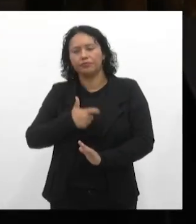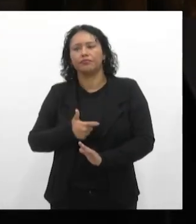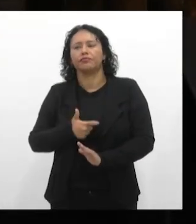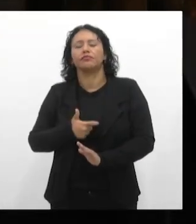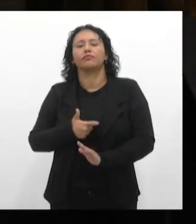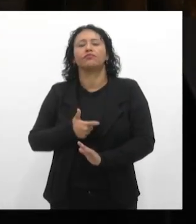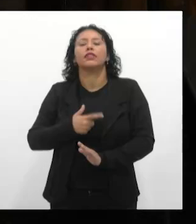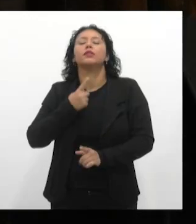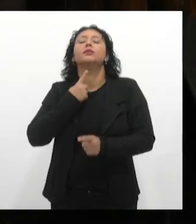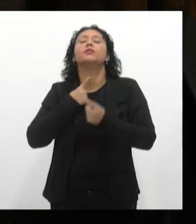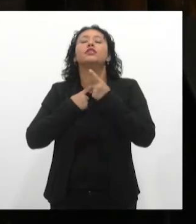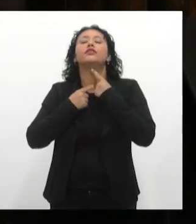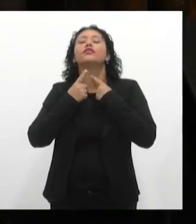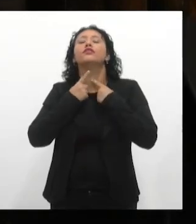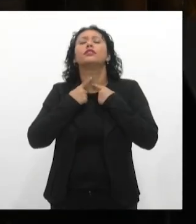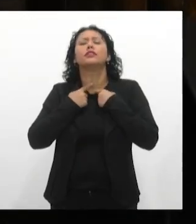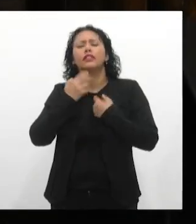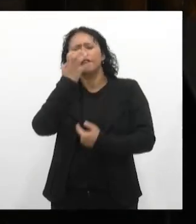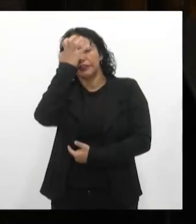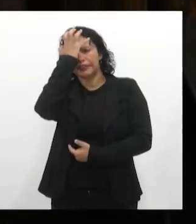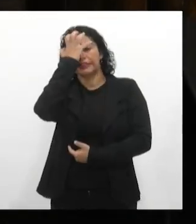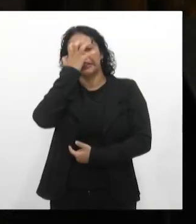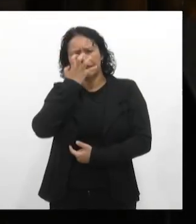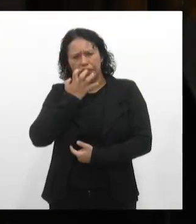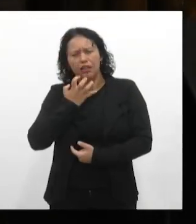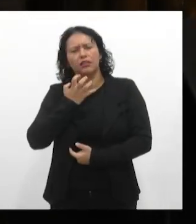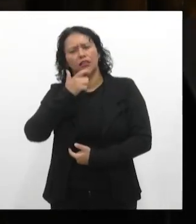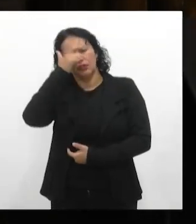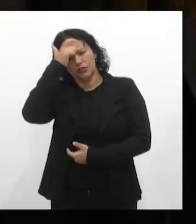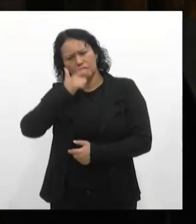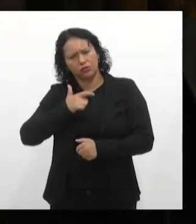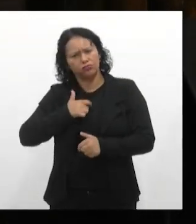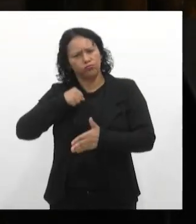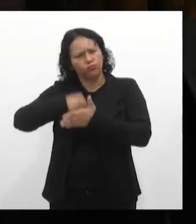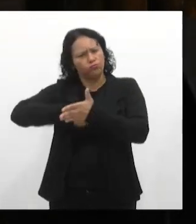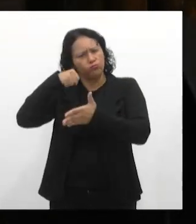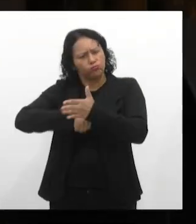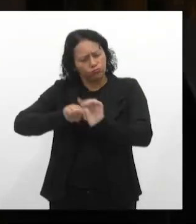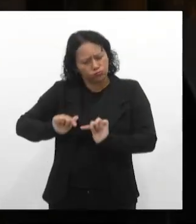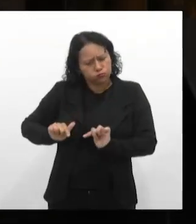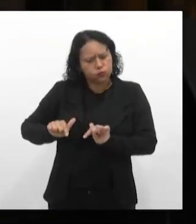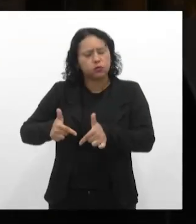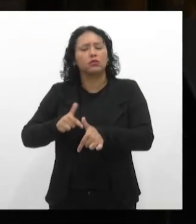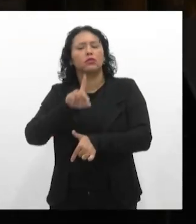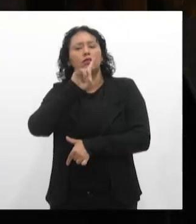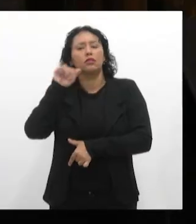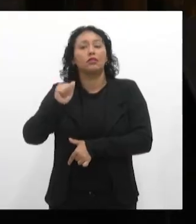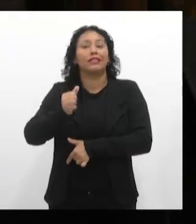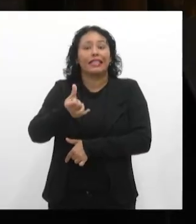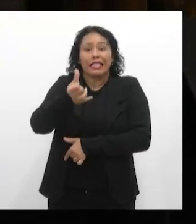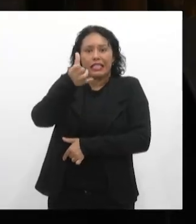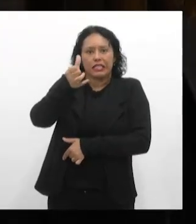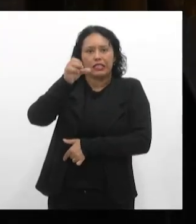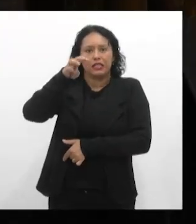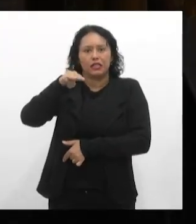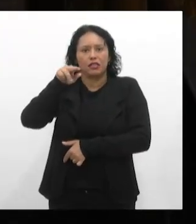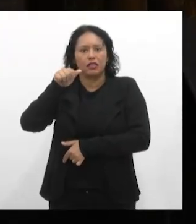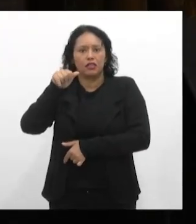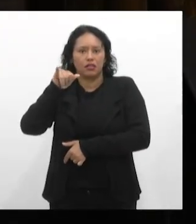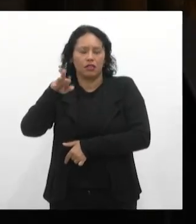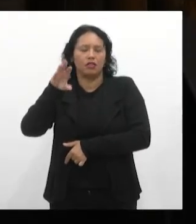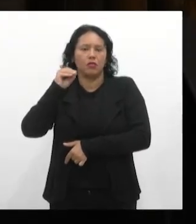meu desejo sincero, a minha disposição de luta, para que no dia 6 de maio a